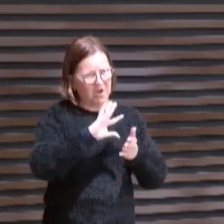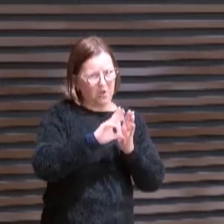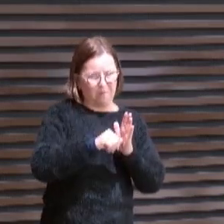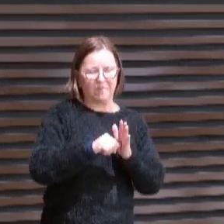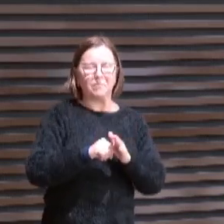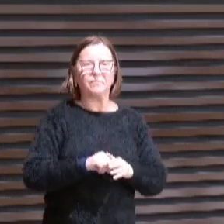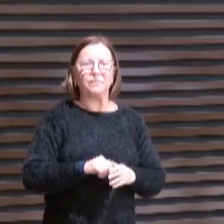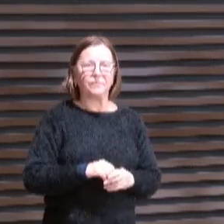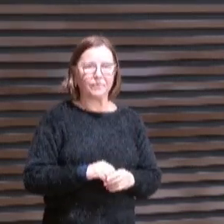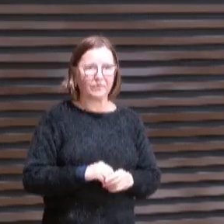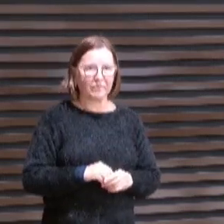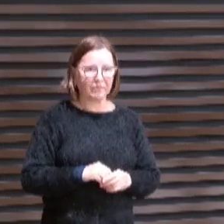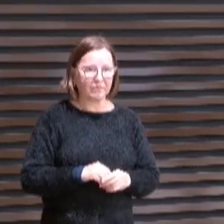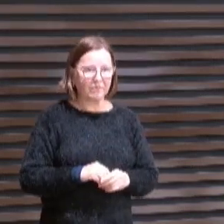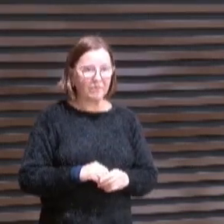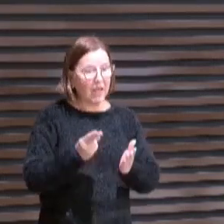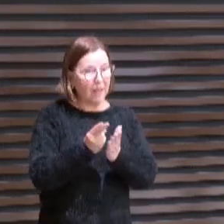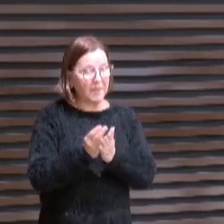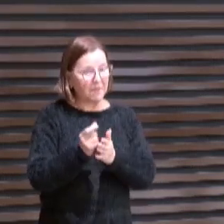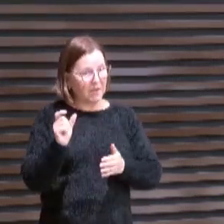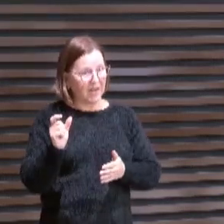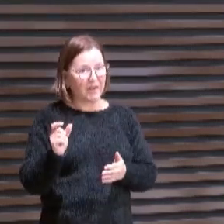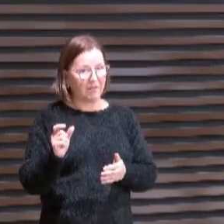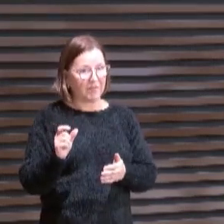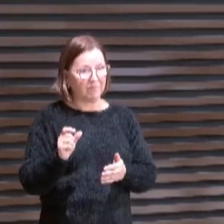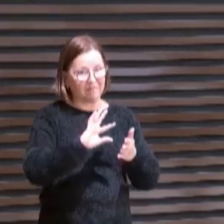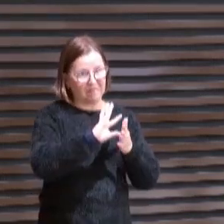revolucionários. É a mesma palavra.